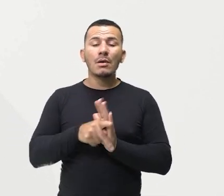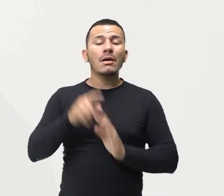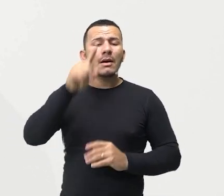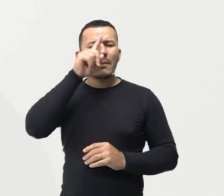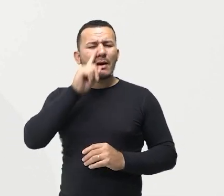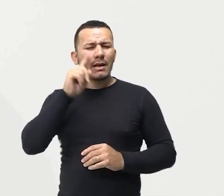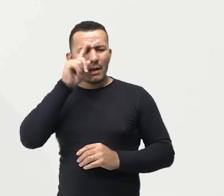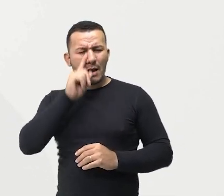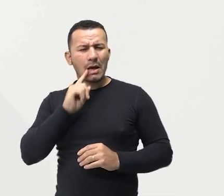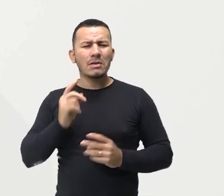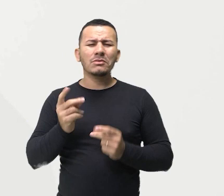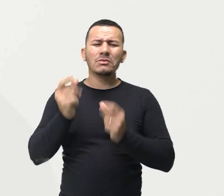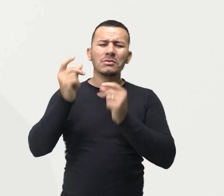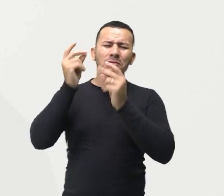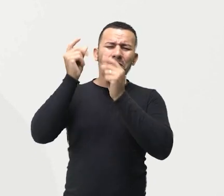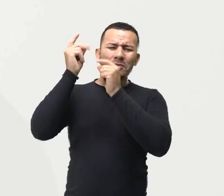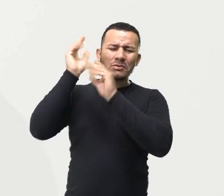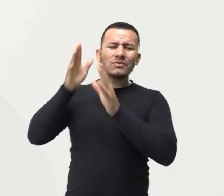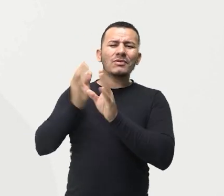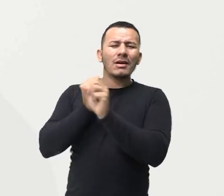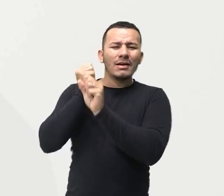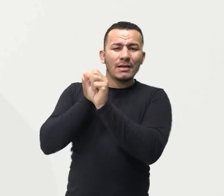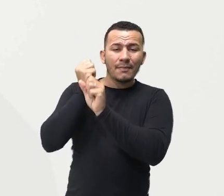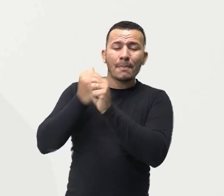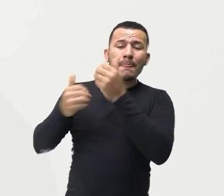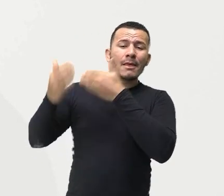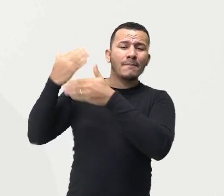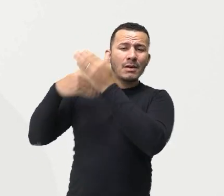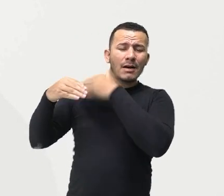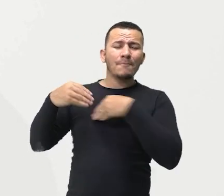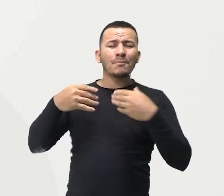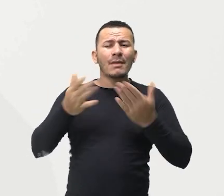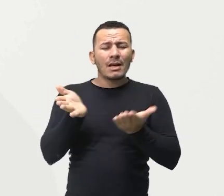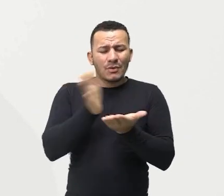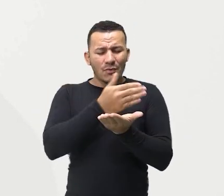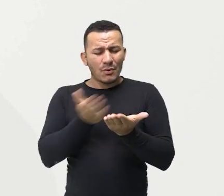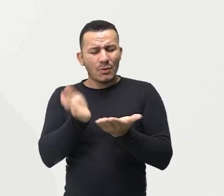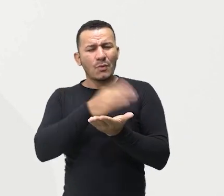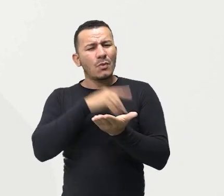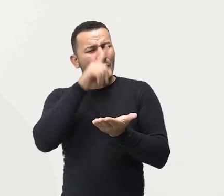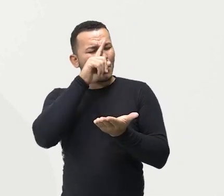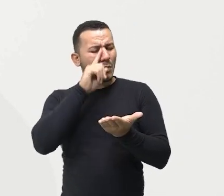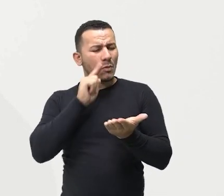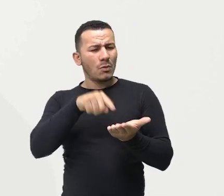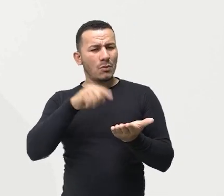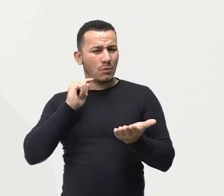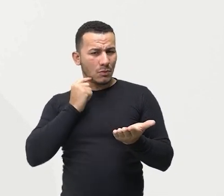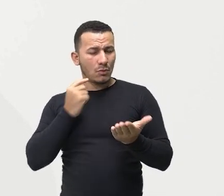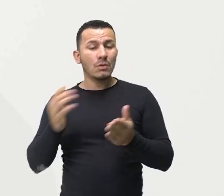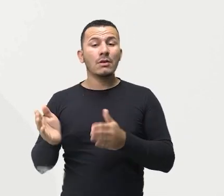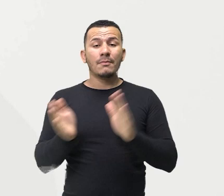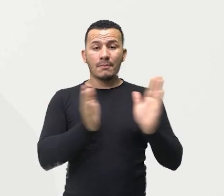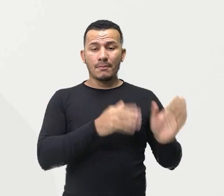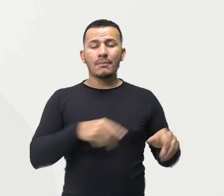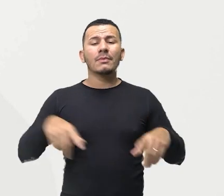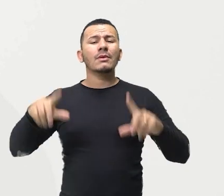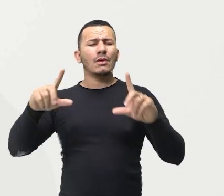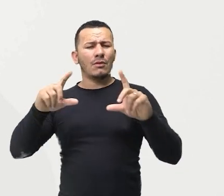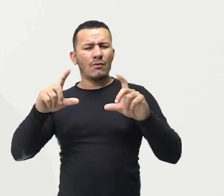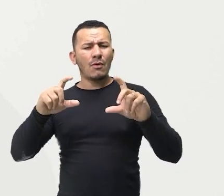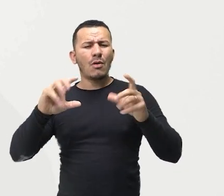só, aquele livro antigo, já passou muito tempo, as páginas ficaram amarelas. Fotos, olha só, fotos